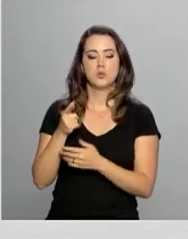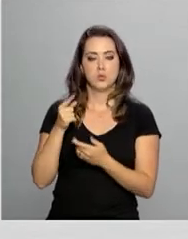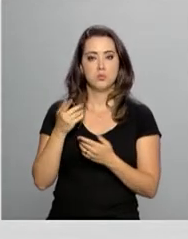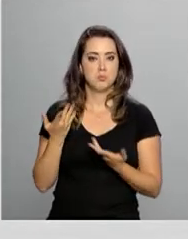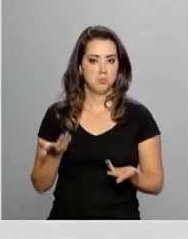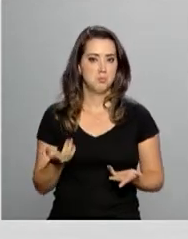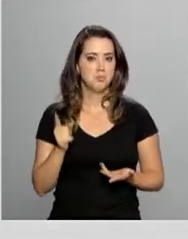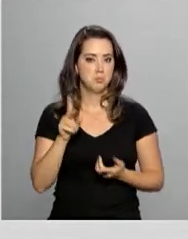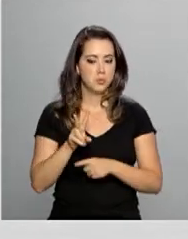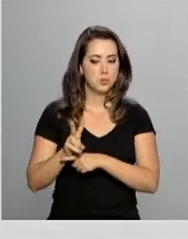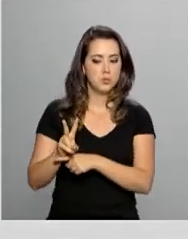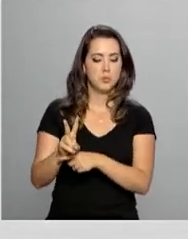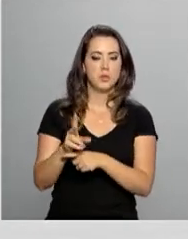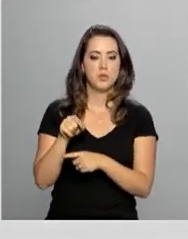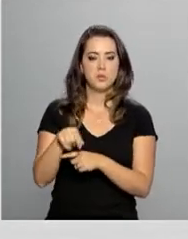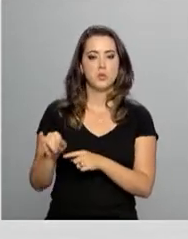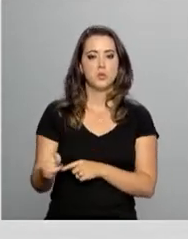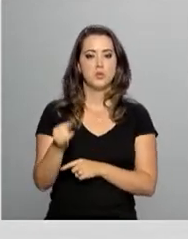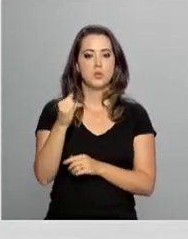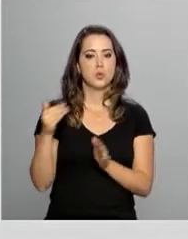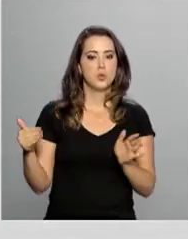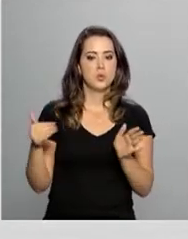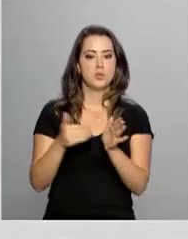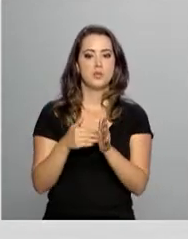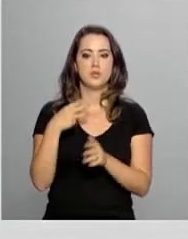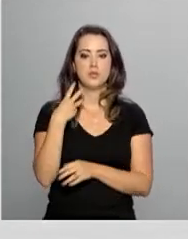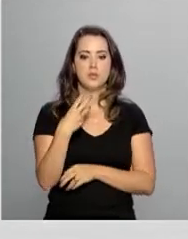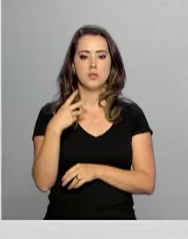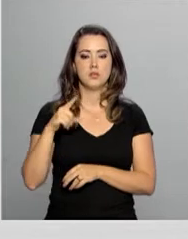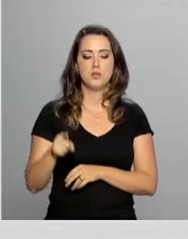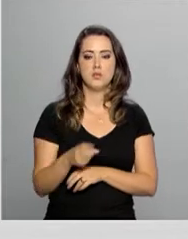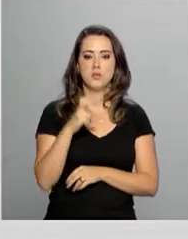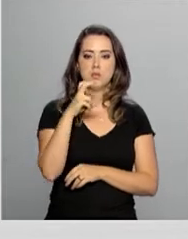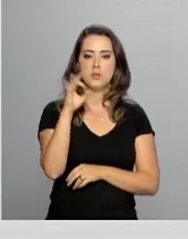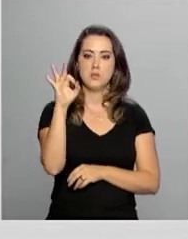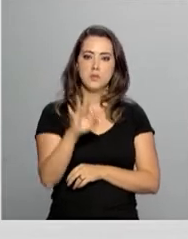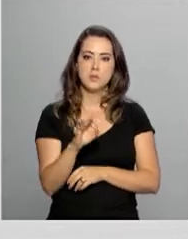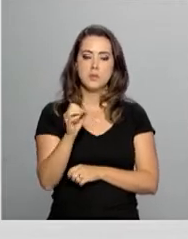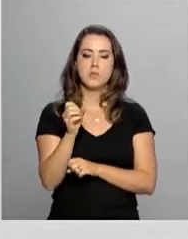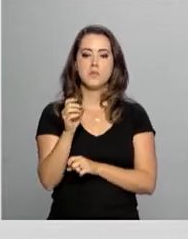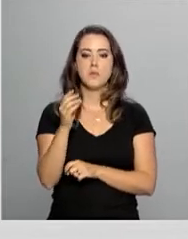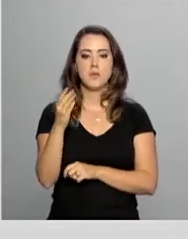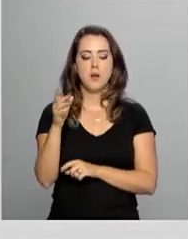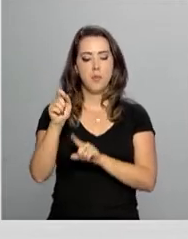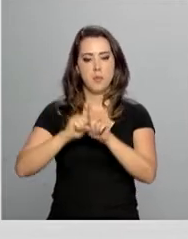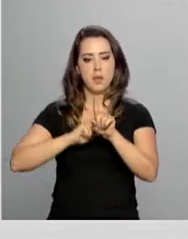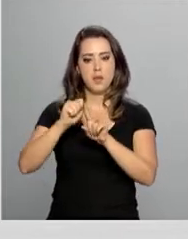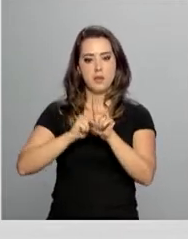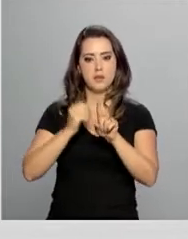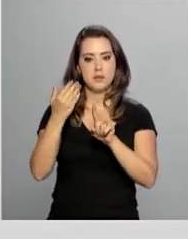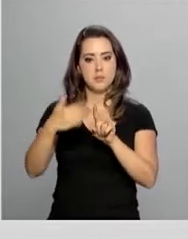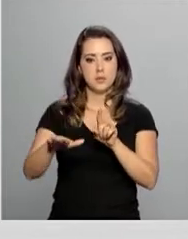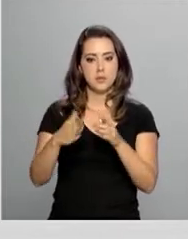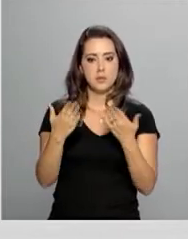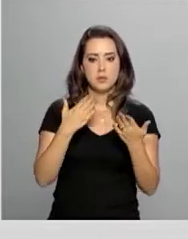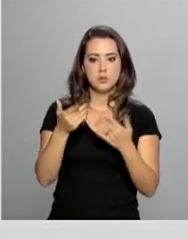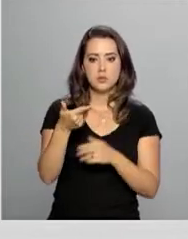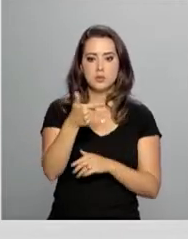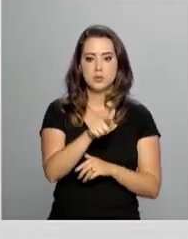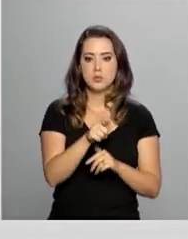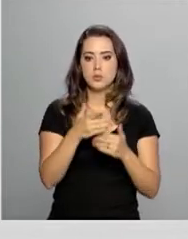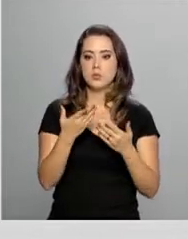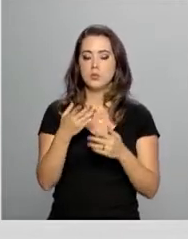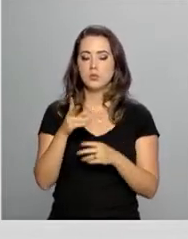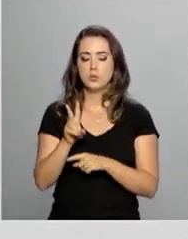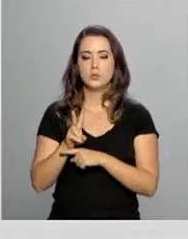beneficiados. Os juros não passam dos 3,5% ao mês, metade com relação a outras operações do